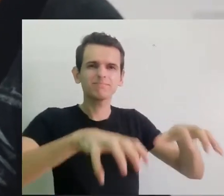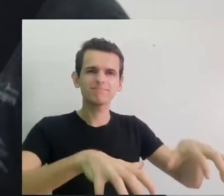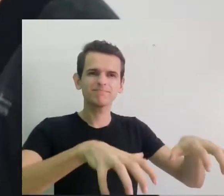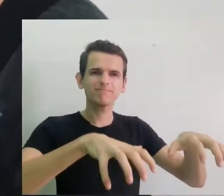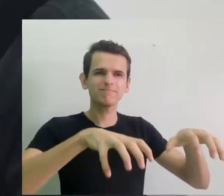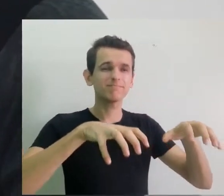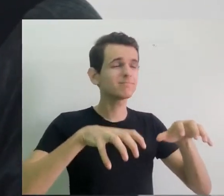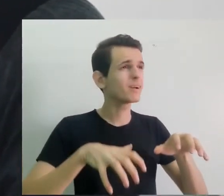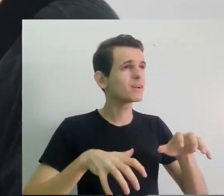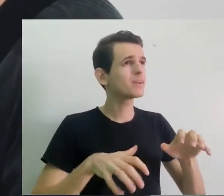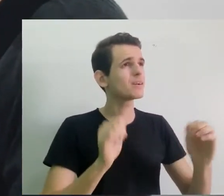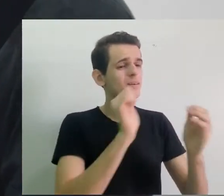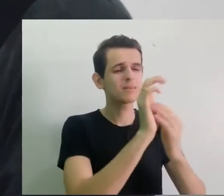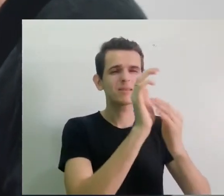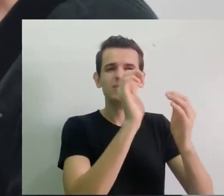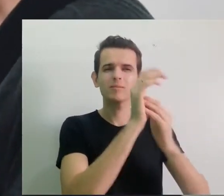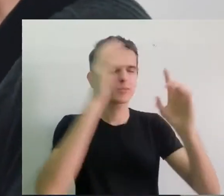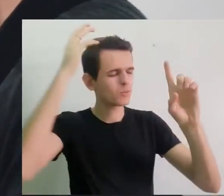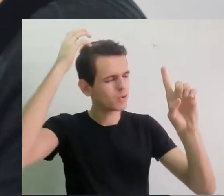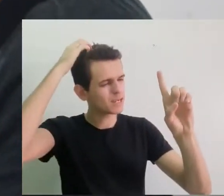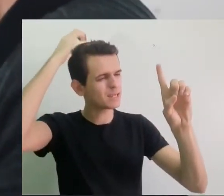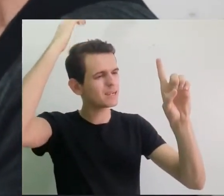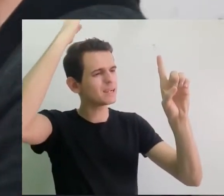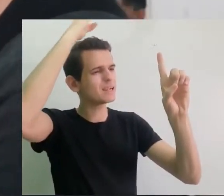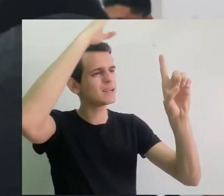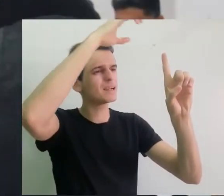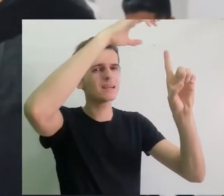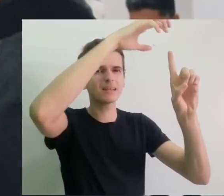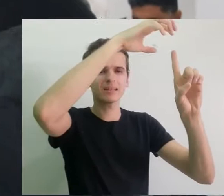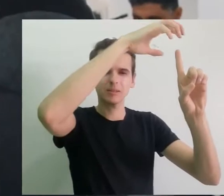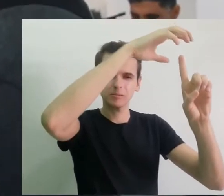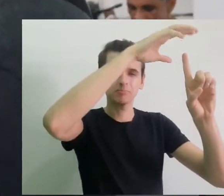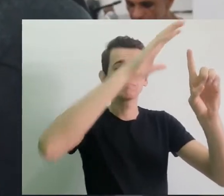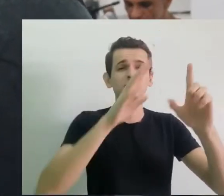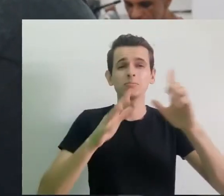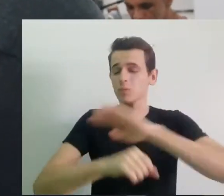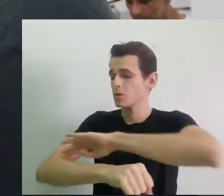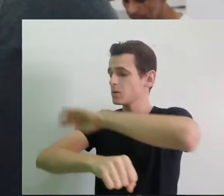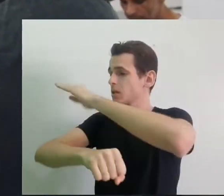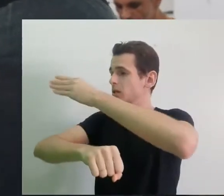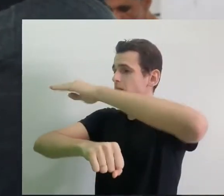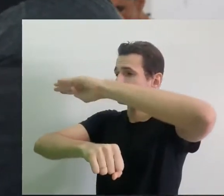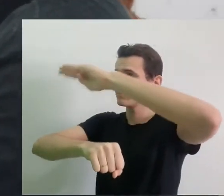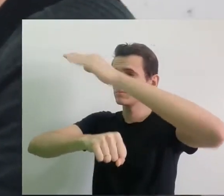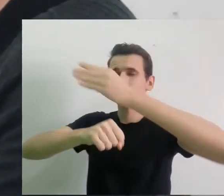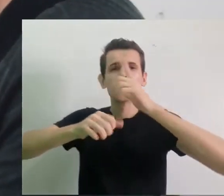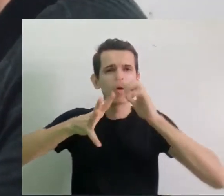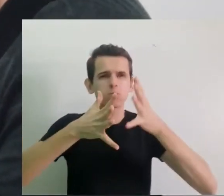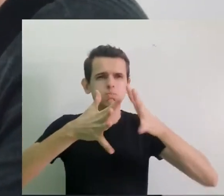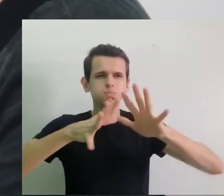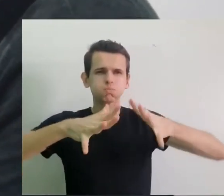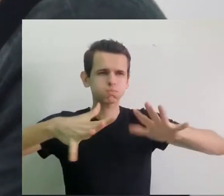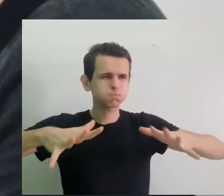majestade, louvores ao Rei. Montanhas se prostrem